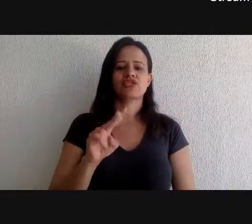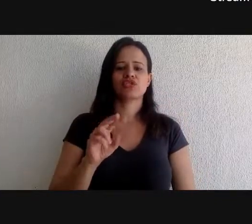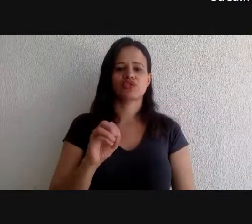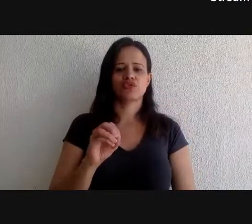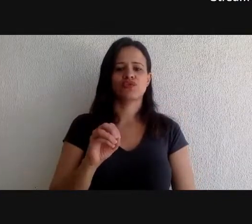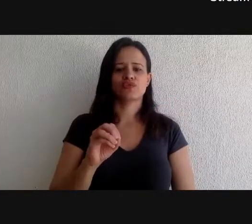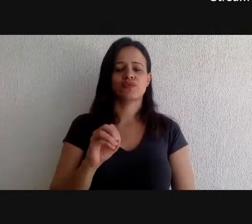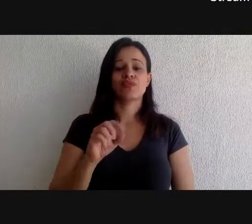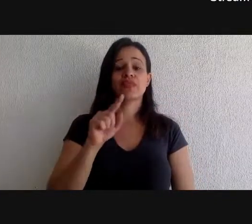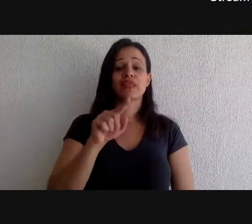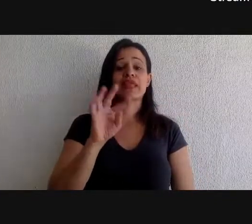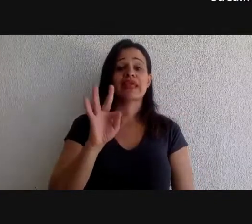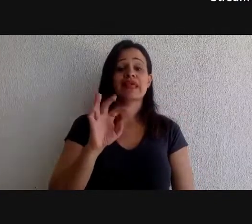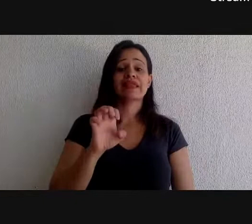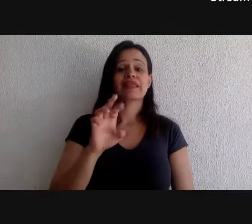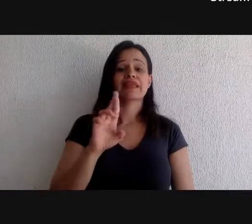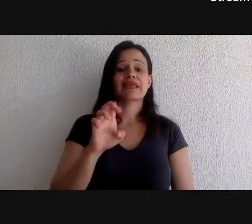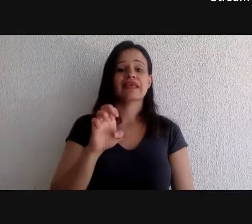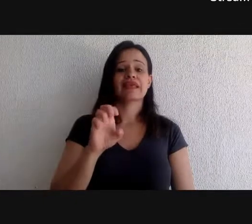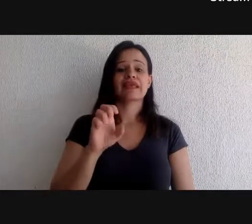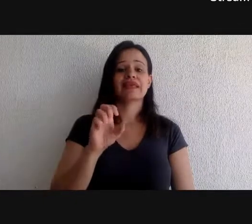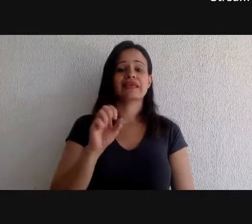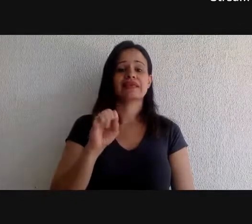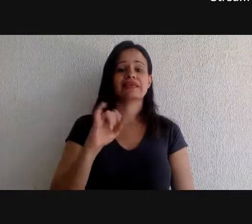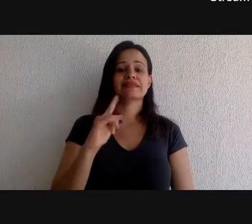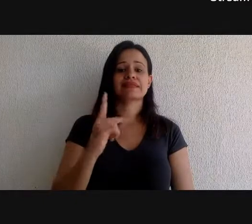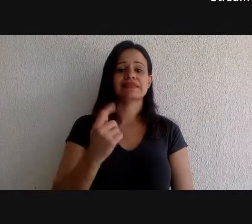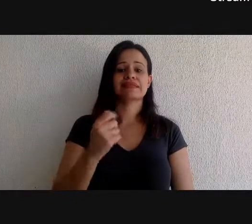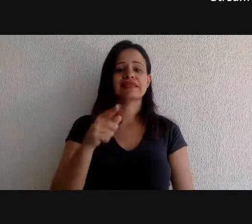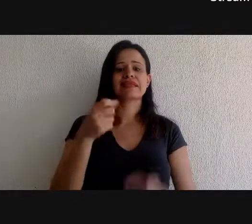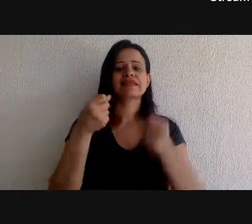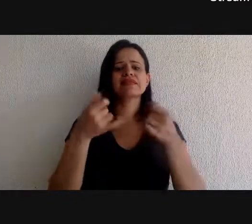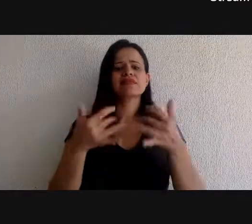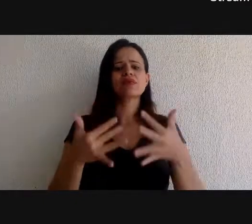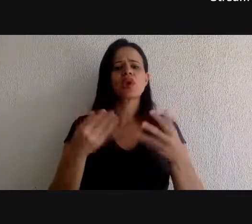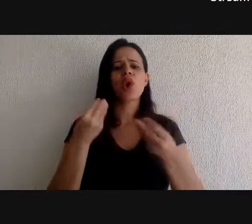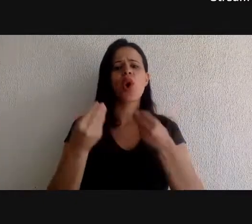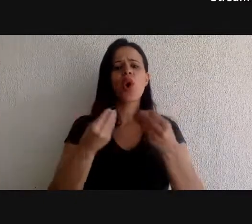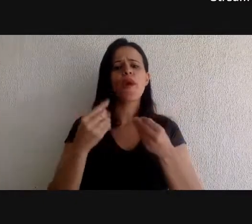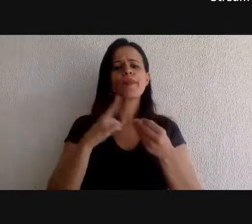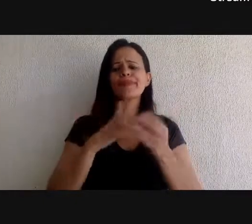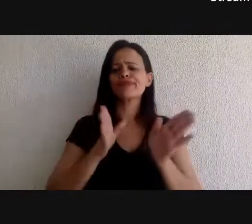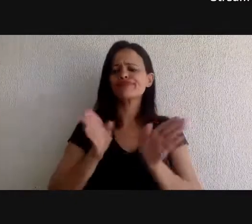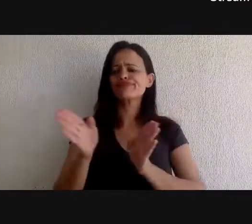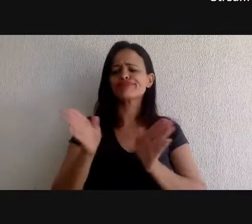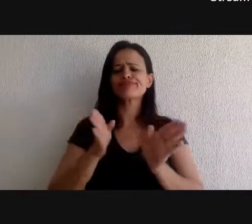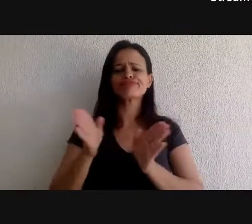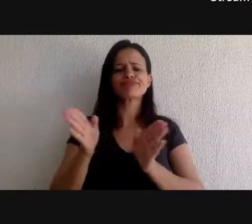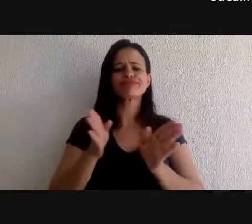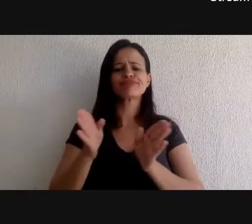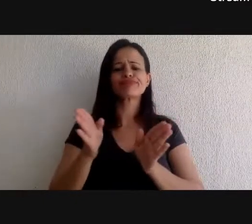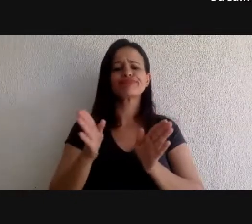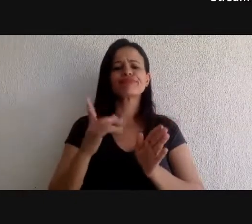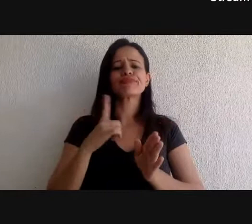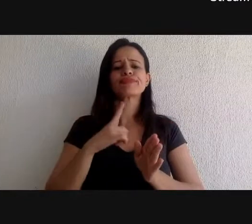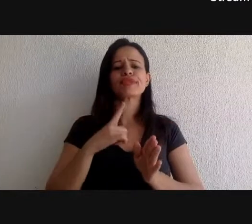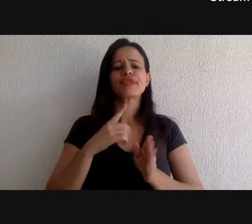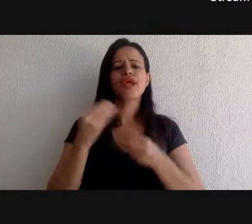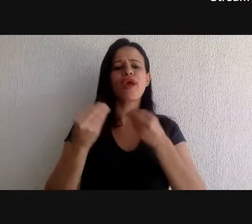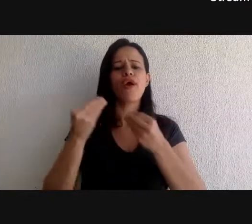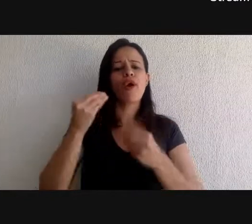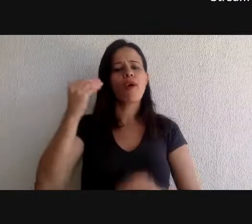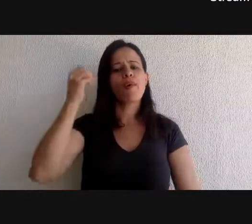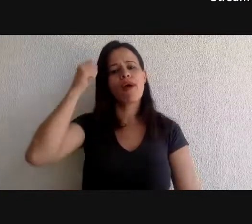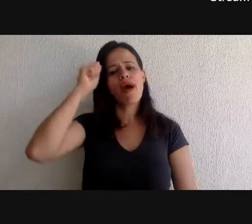ouvir a sua exposição inicial, a sua fala em relação à dicotomia colocada no debate entre Foucault